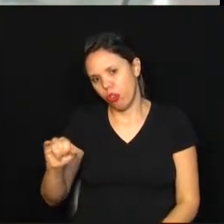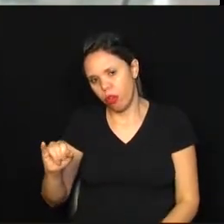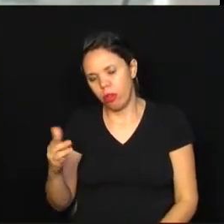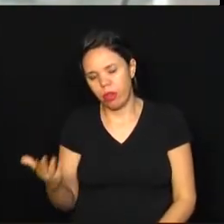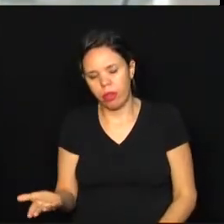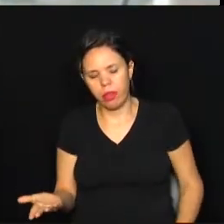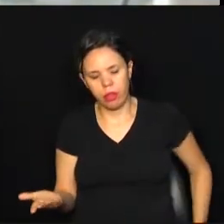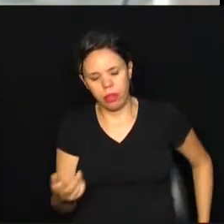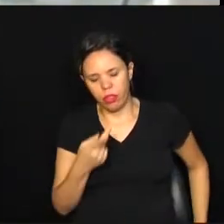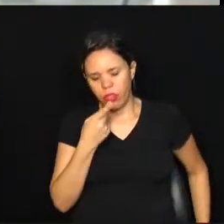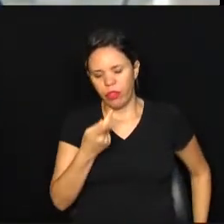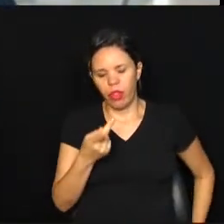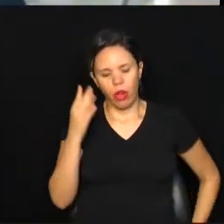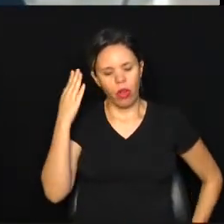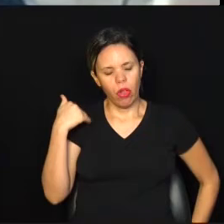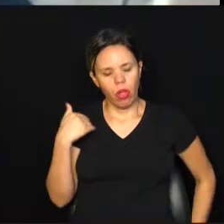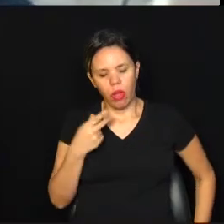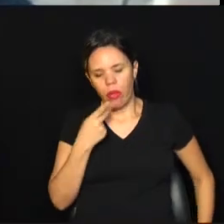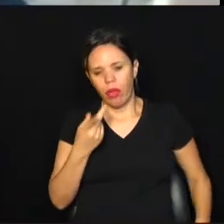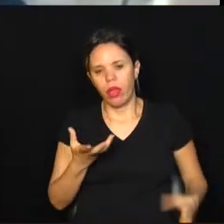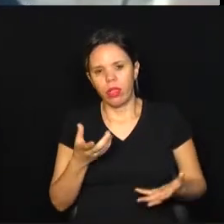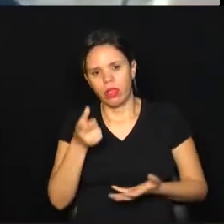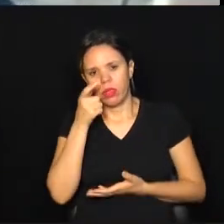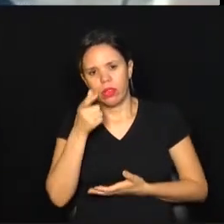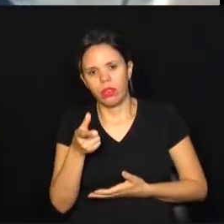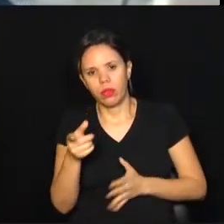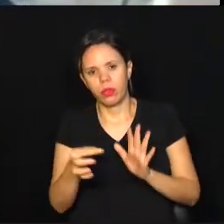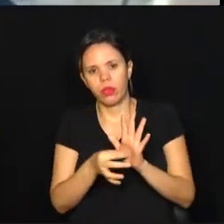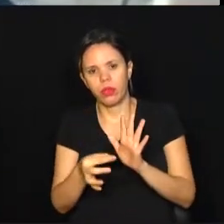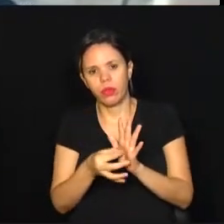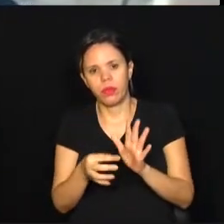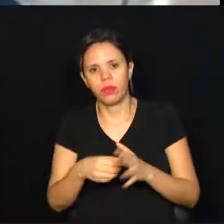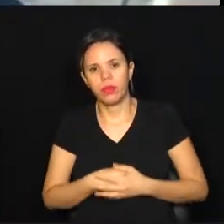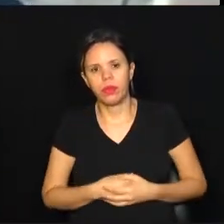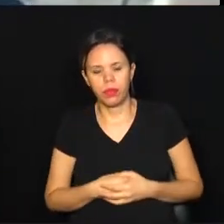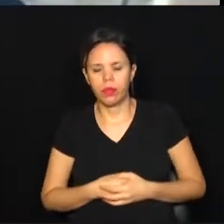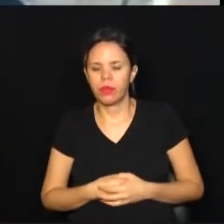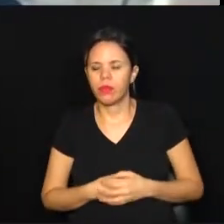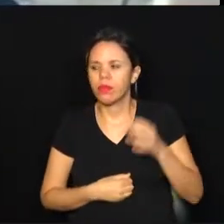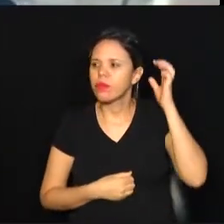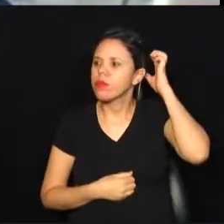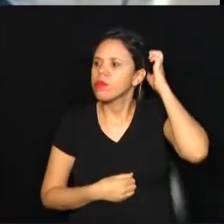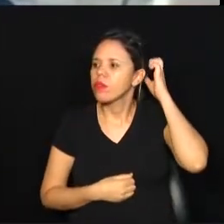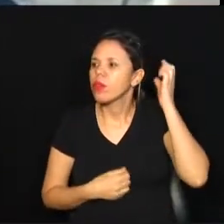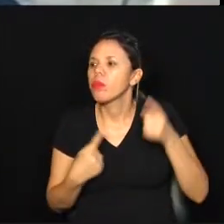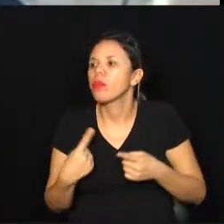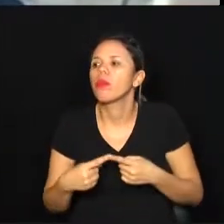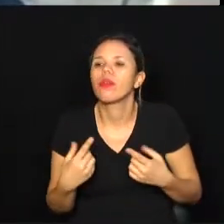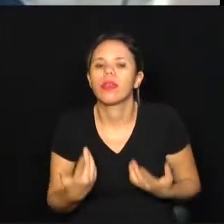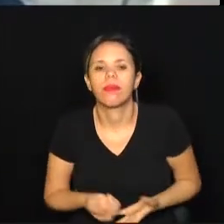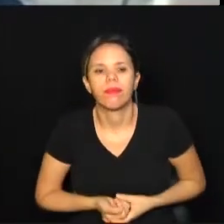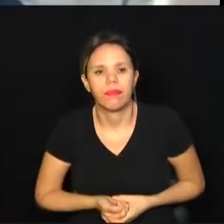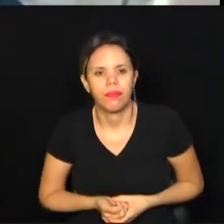citou, e aí eu queria ouvir sua opinião também. Porque,